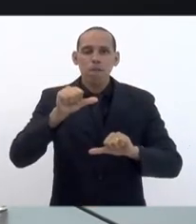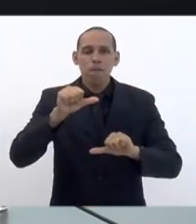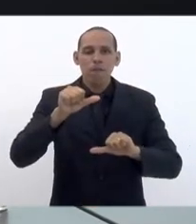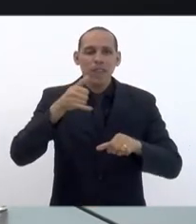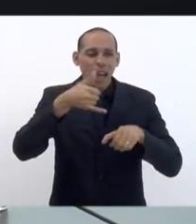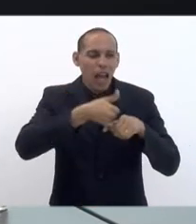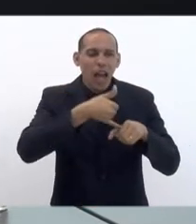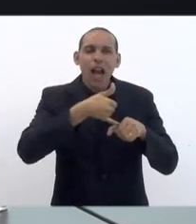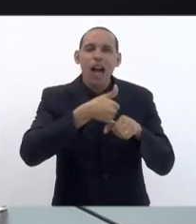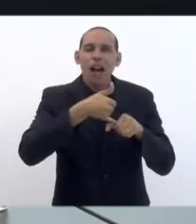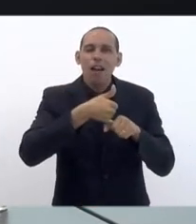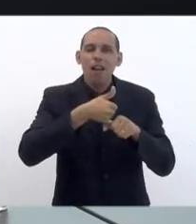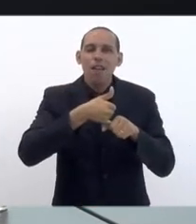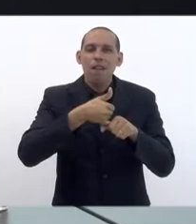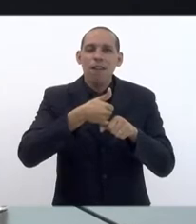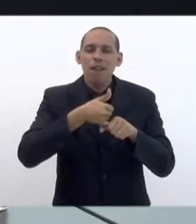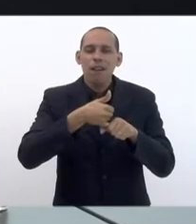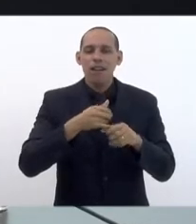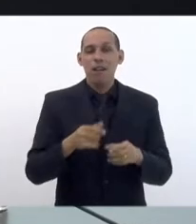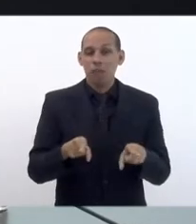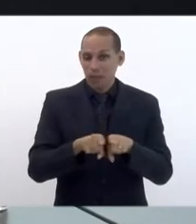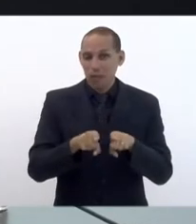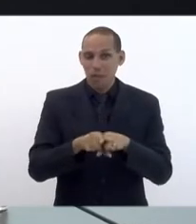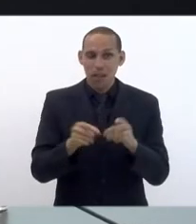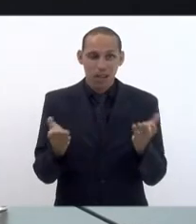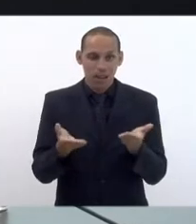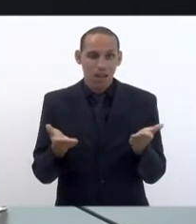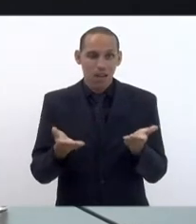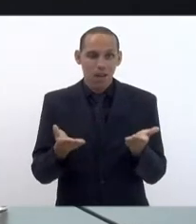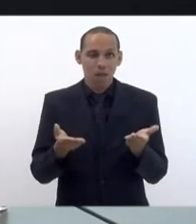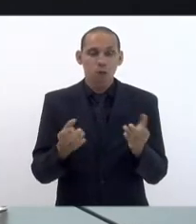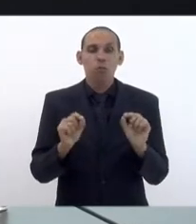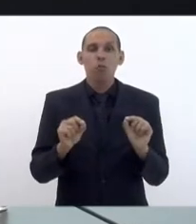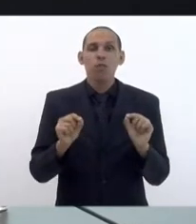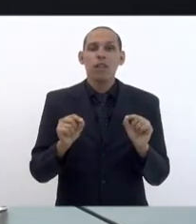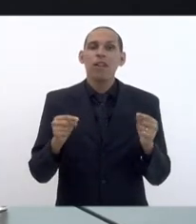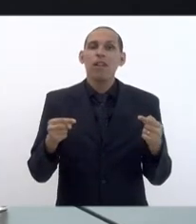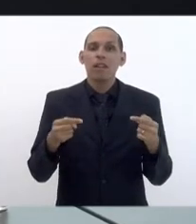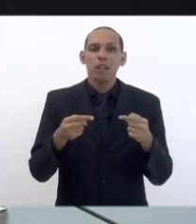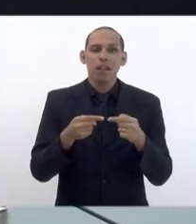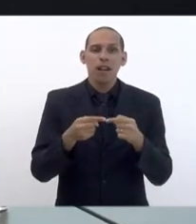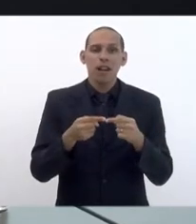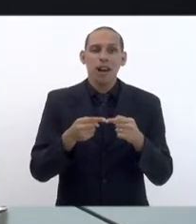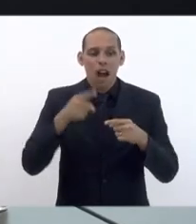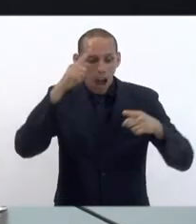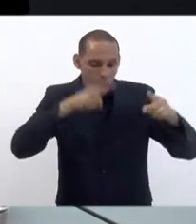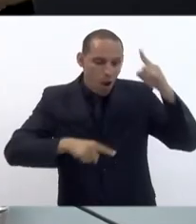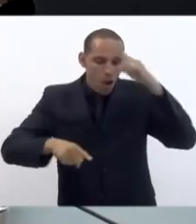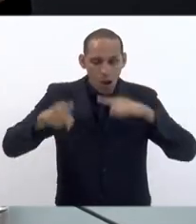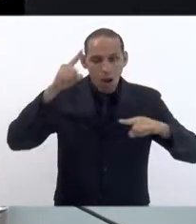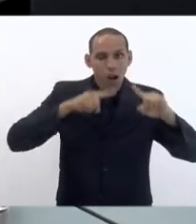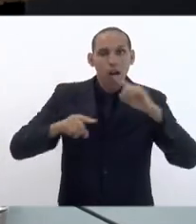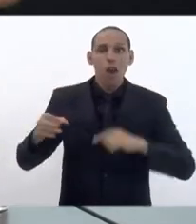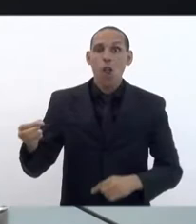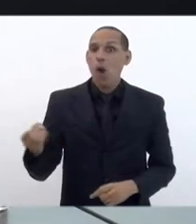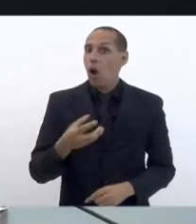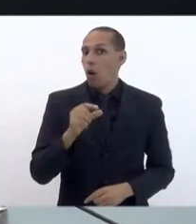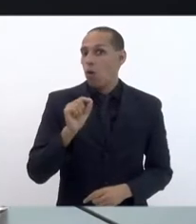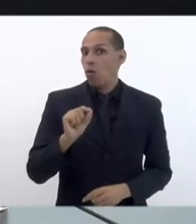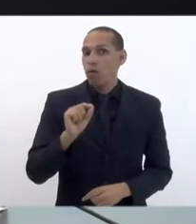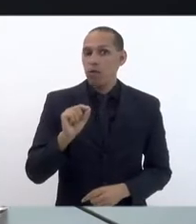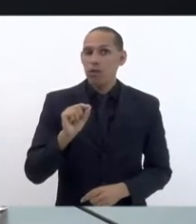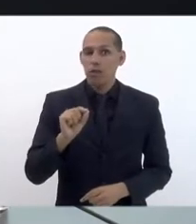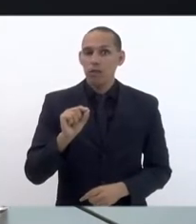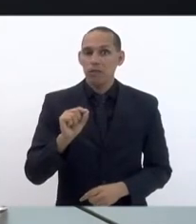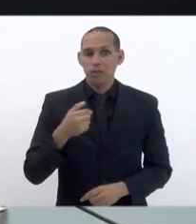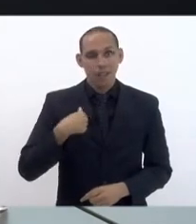gasolina, e o recente pronunciamento em relação a essa nova ordem mundial que está derivando, no